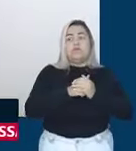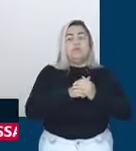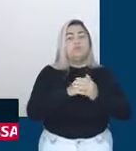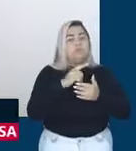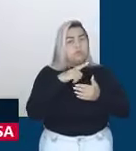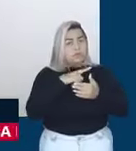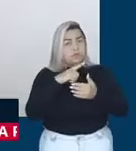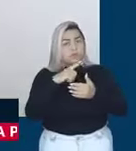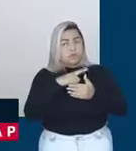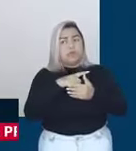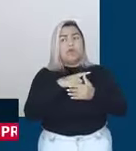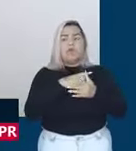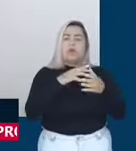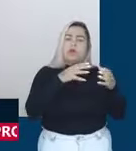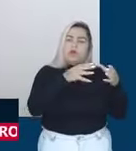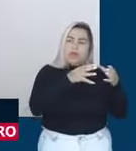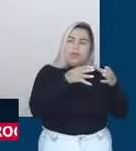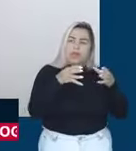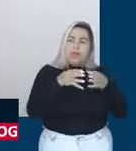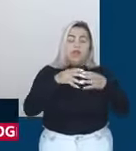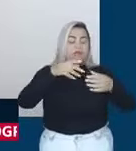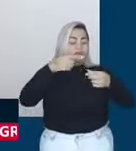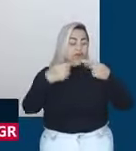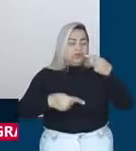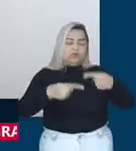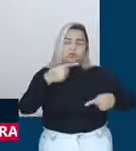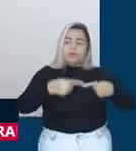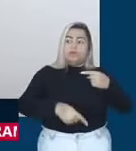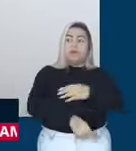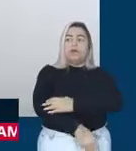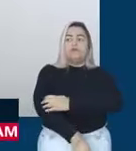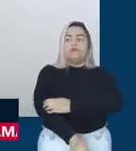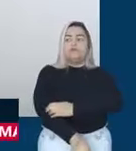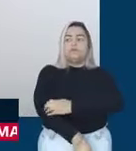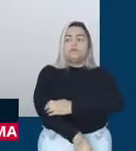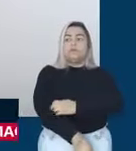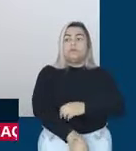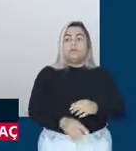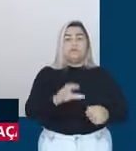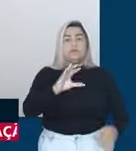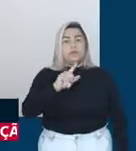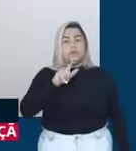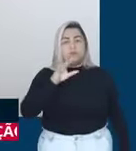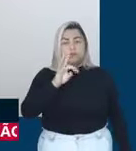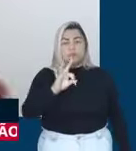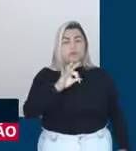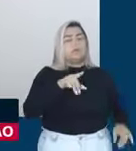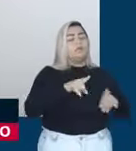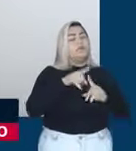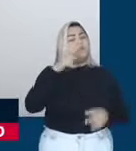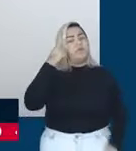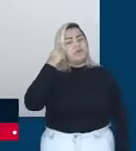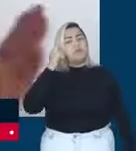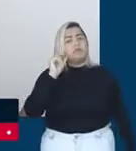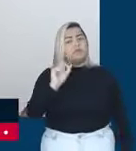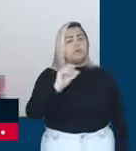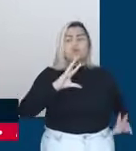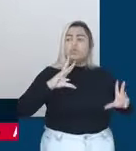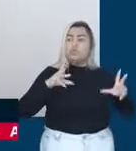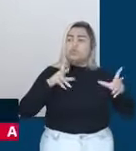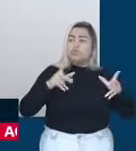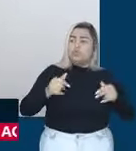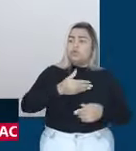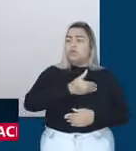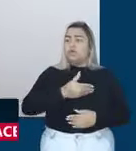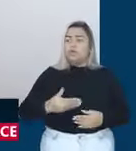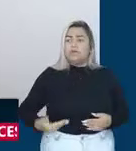também na comissão, com esse ciclo de debates, para atualizar a CLT, pensando em tudo aquilo que o governo